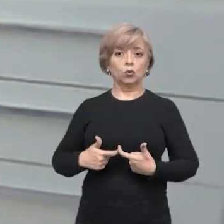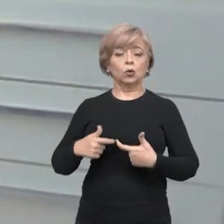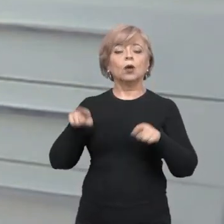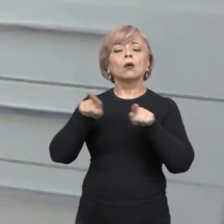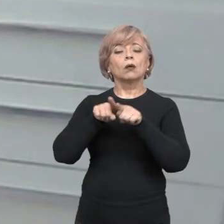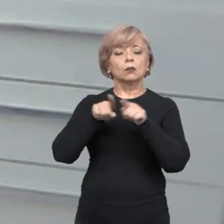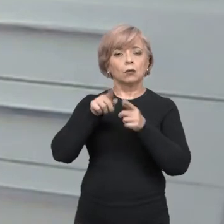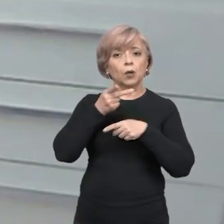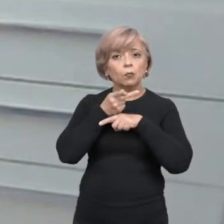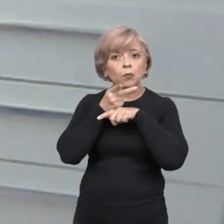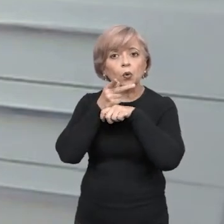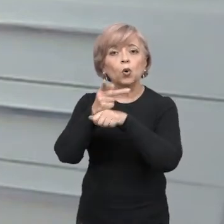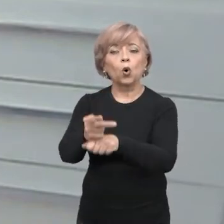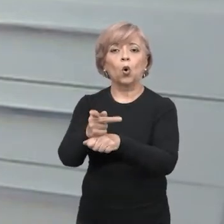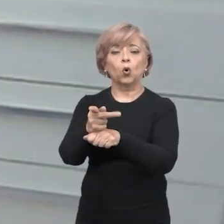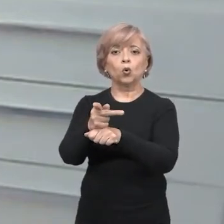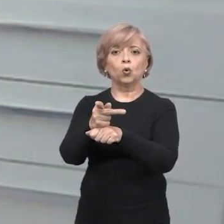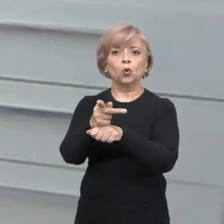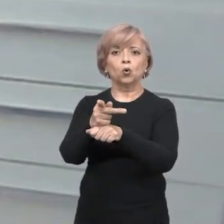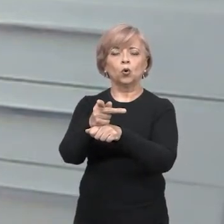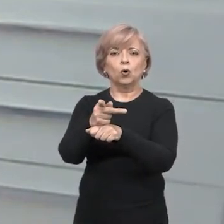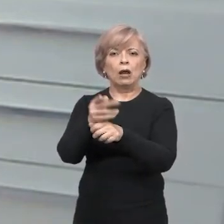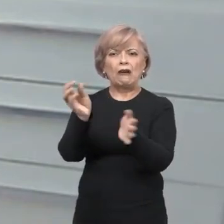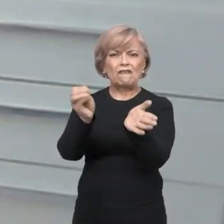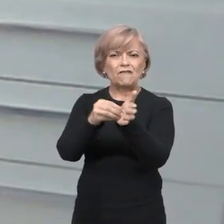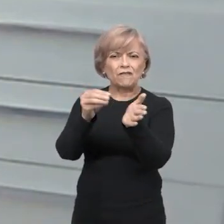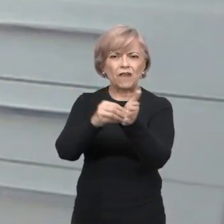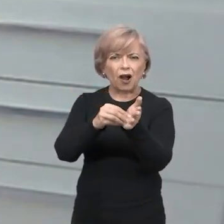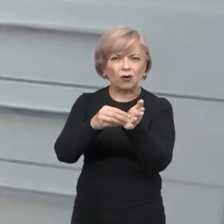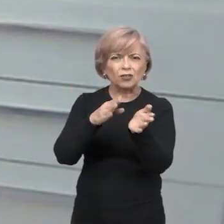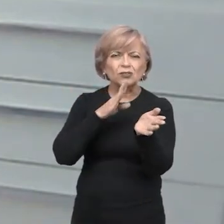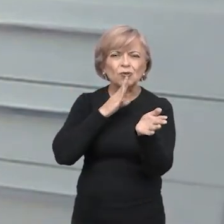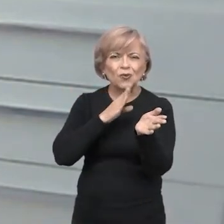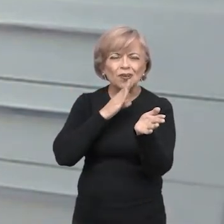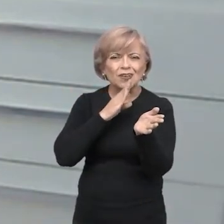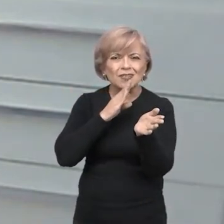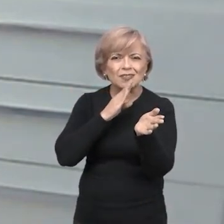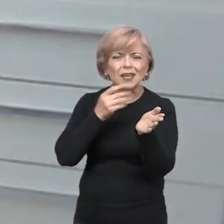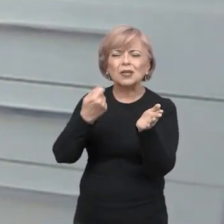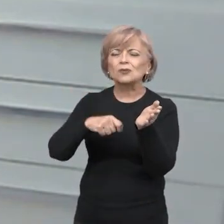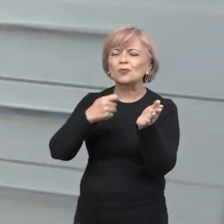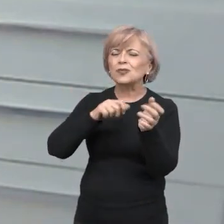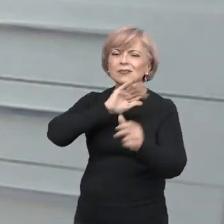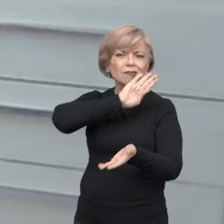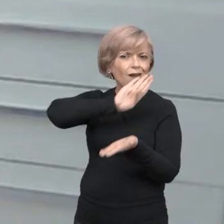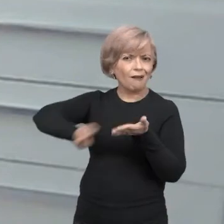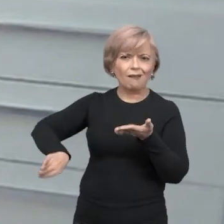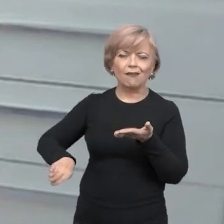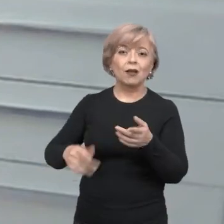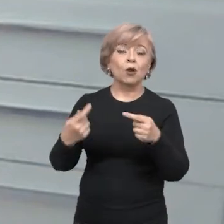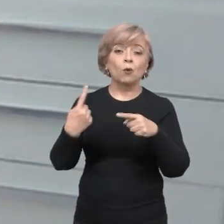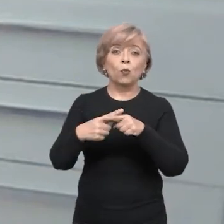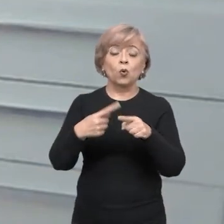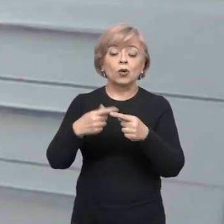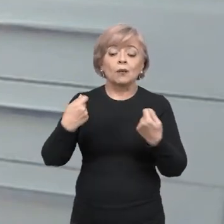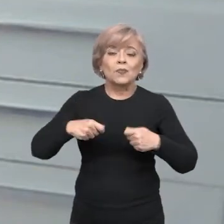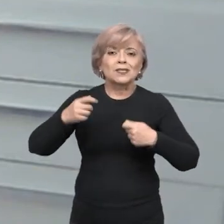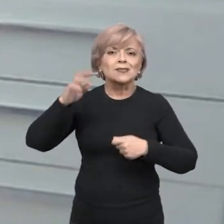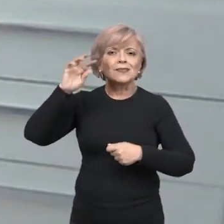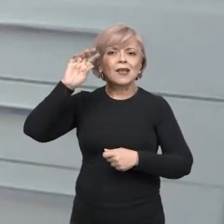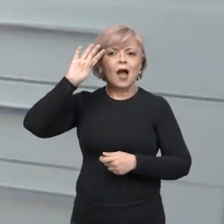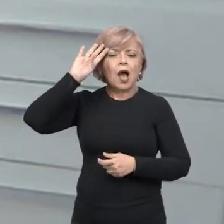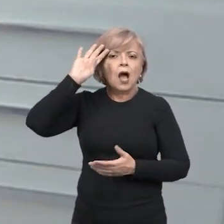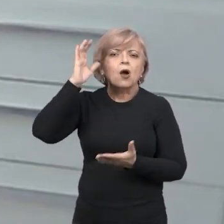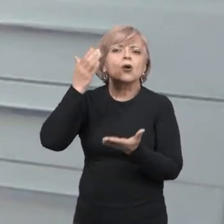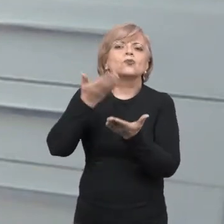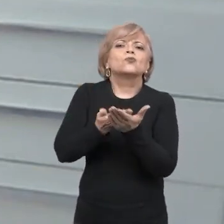e procura tirar desconhecimento dessa responsabilização a solução que necessita para